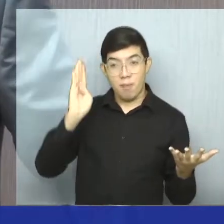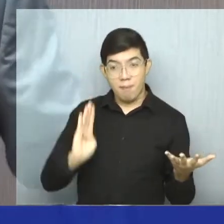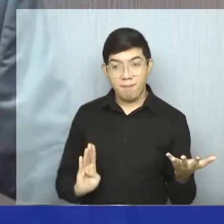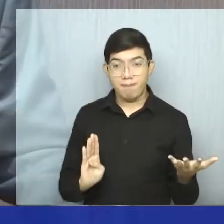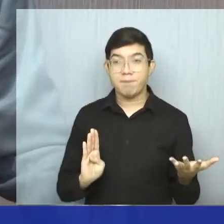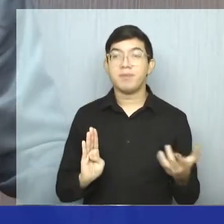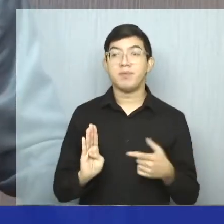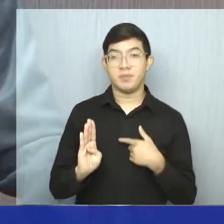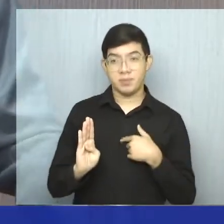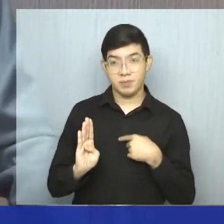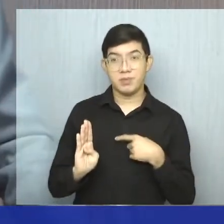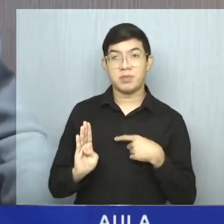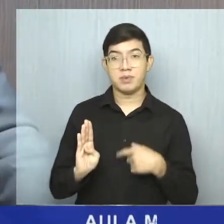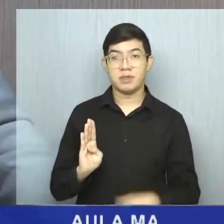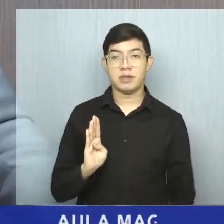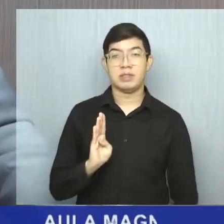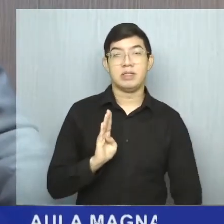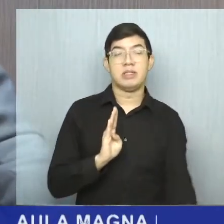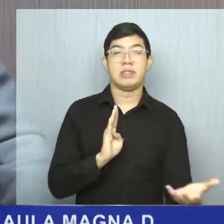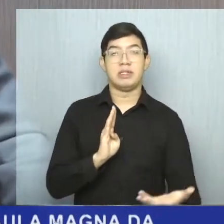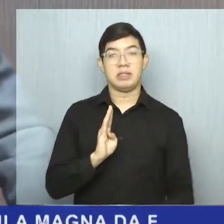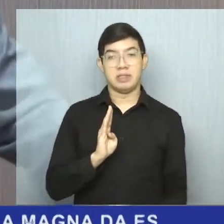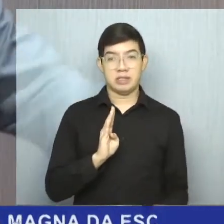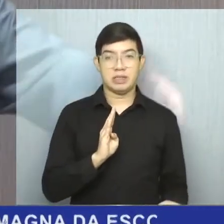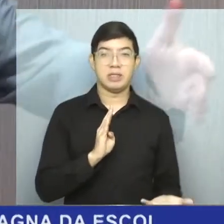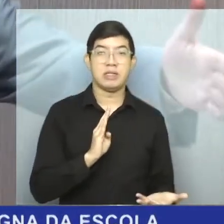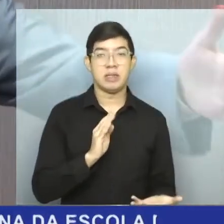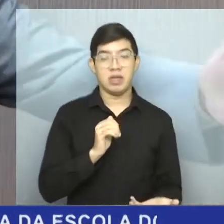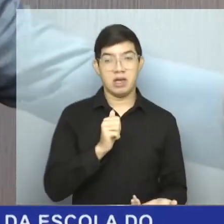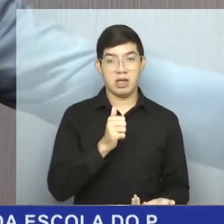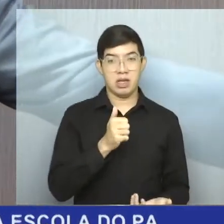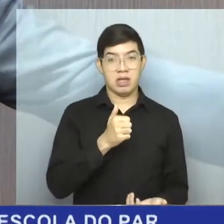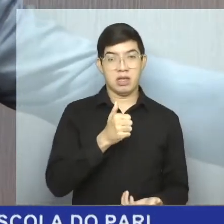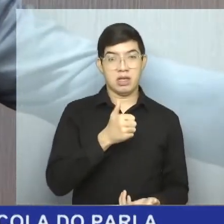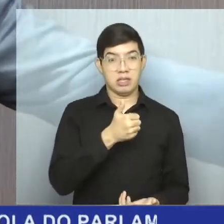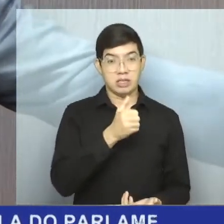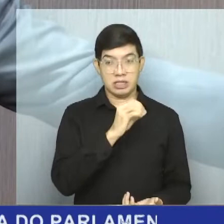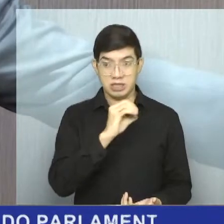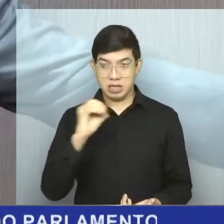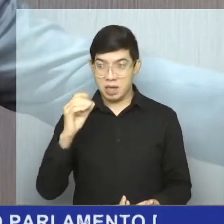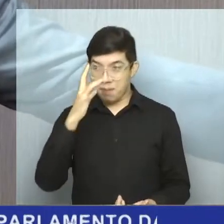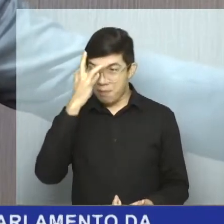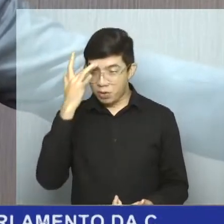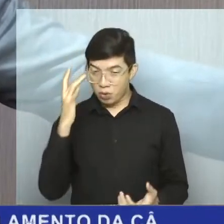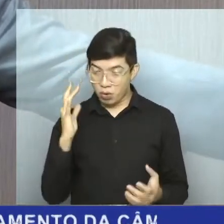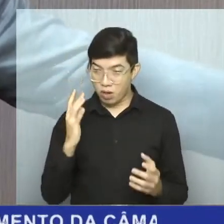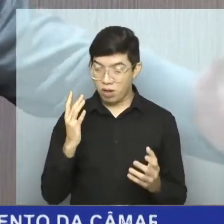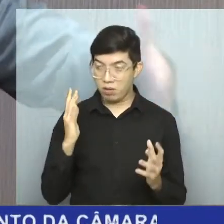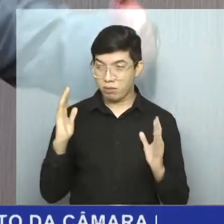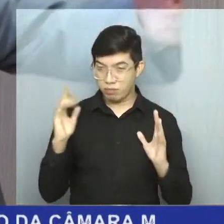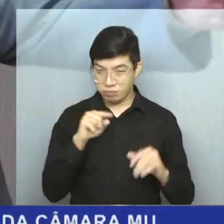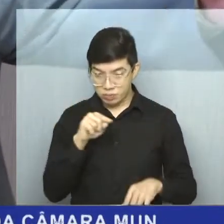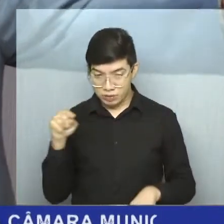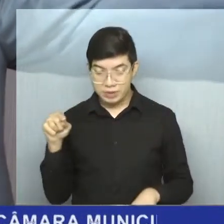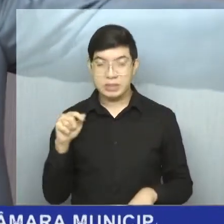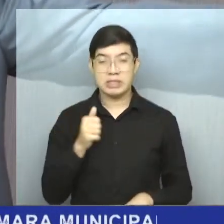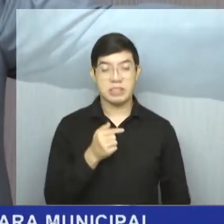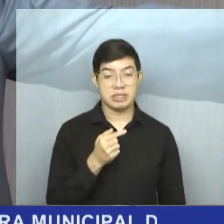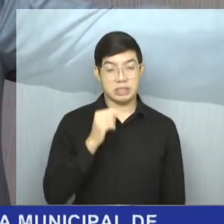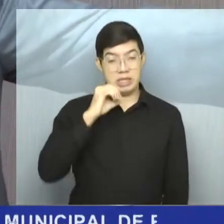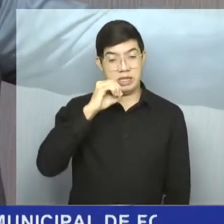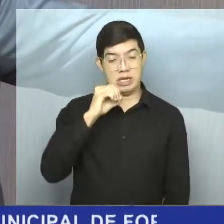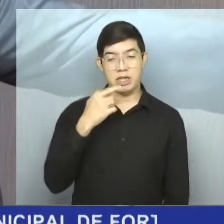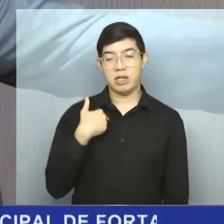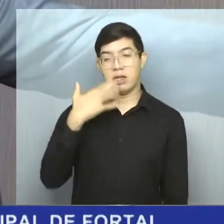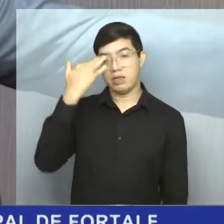de cada 100 pessoas sadias para o trabalho, ou no desalento, desistiram de procurar emprego, ou no desemprego aberto,